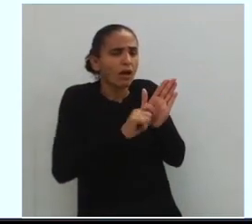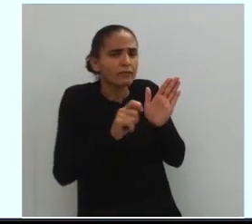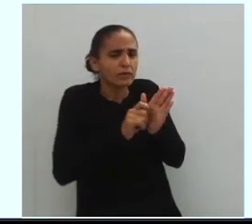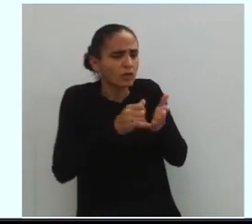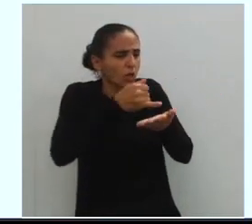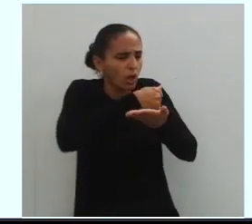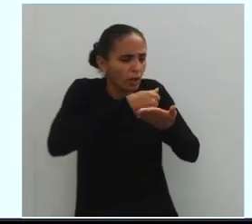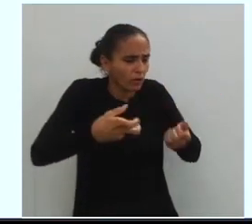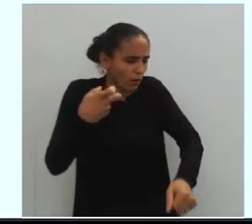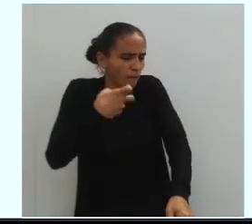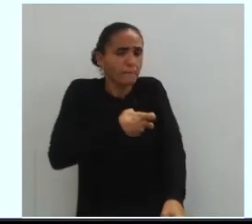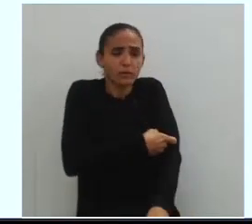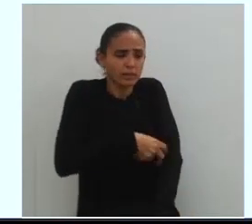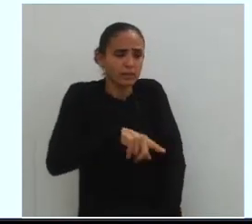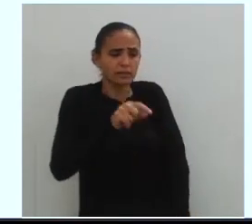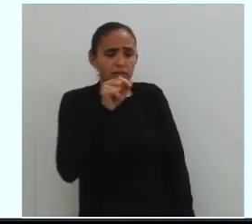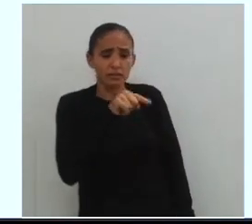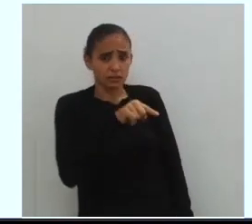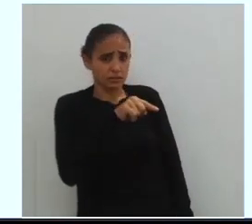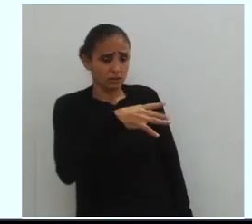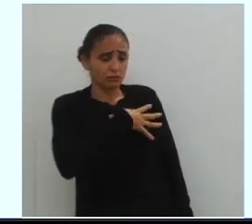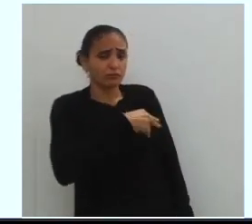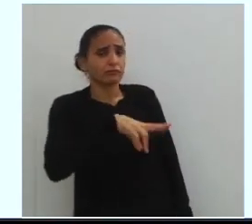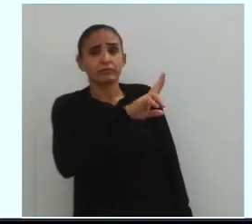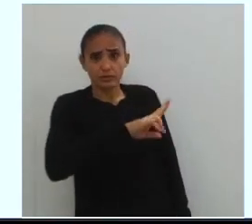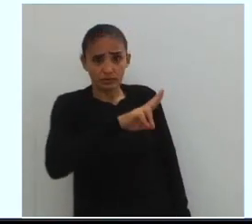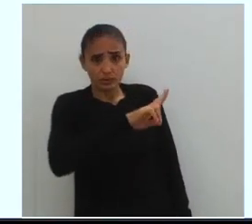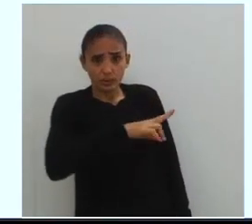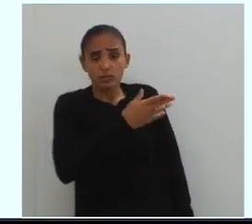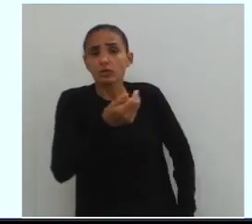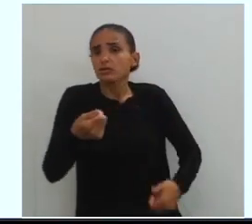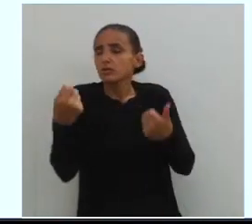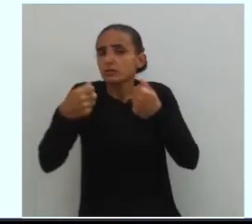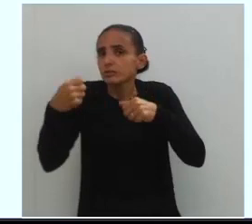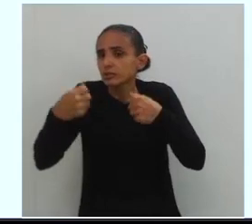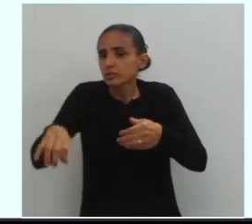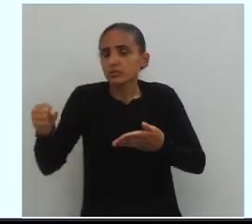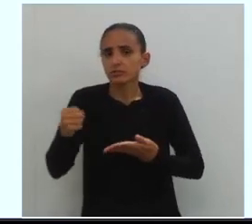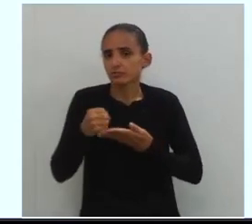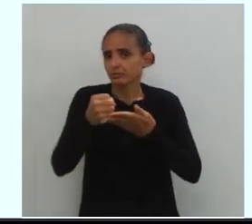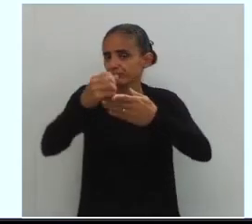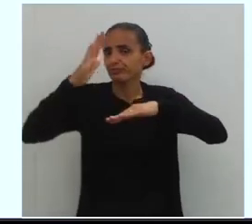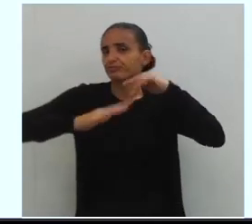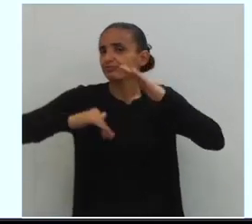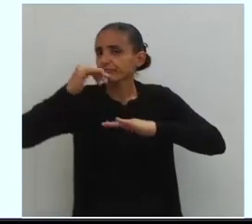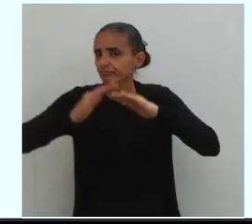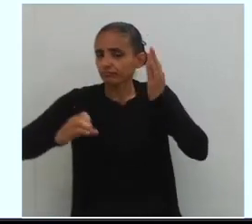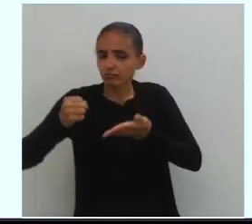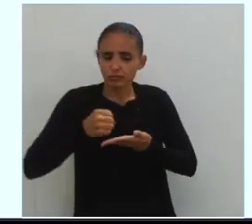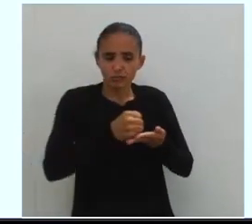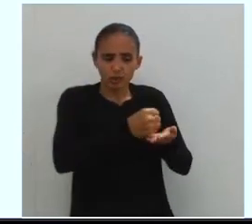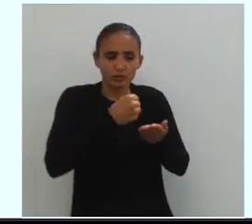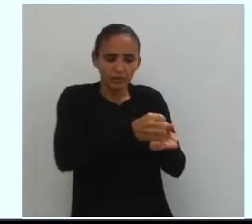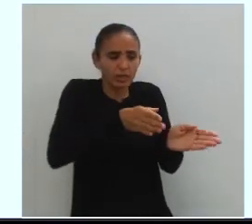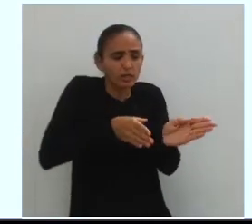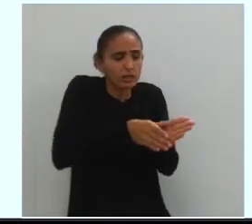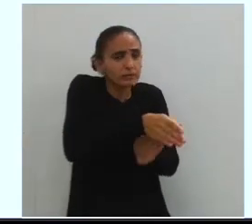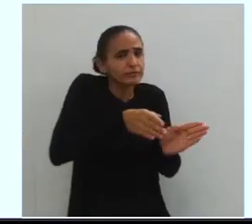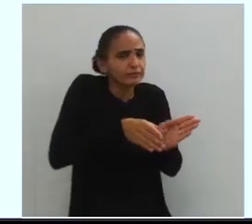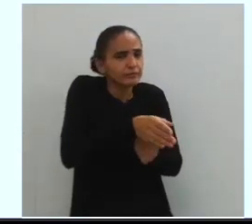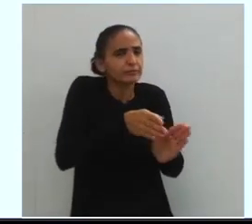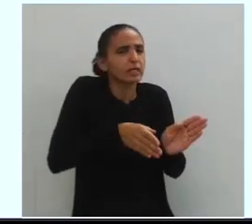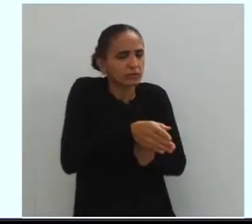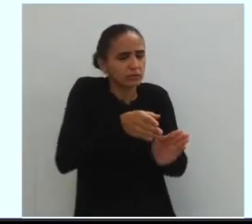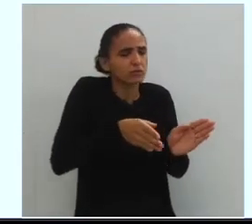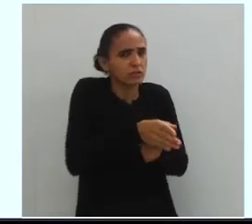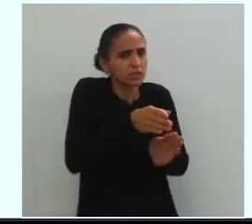para você buscar as informações corretas e poder conversar com o seu filho ou com um membro